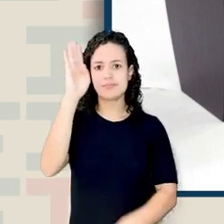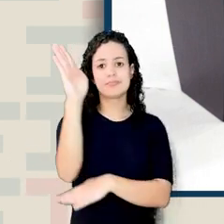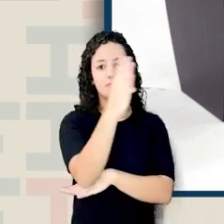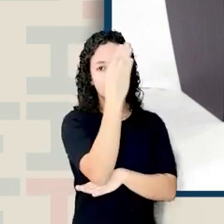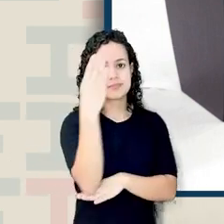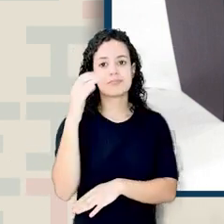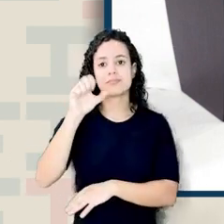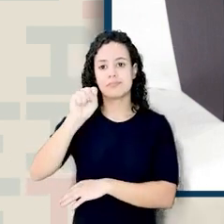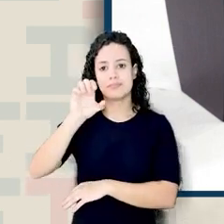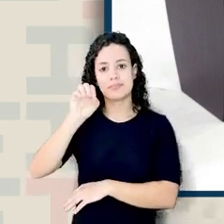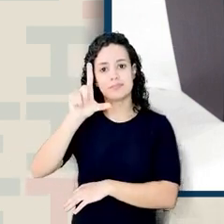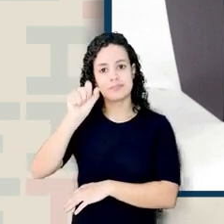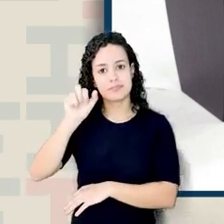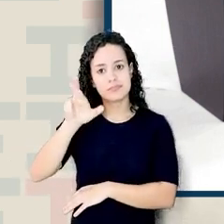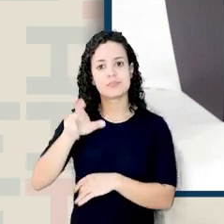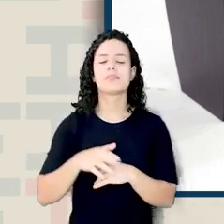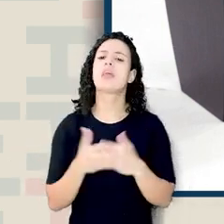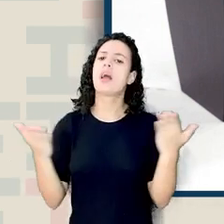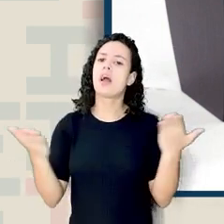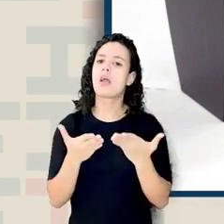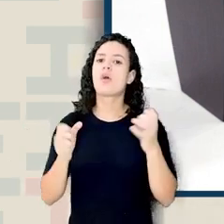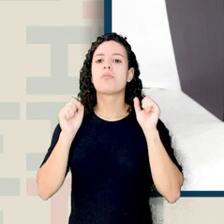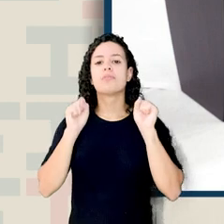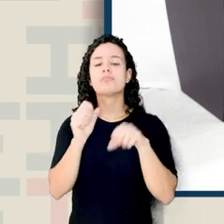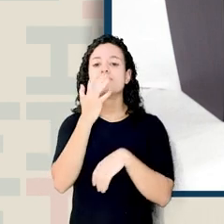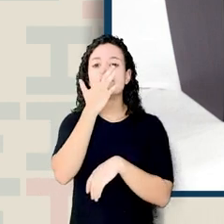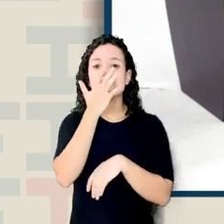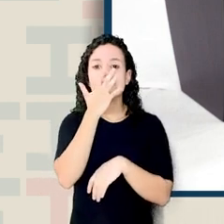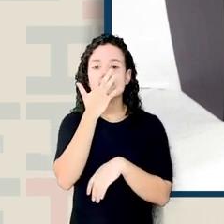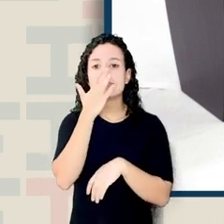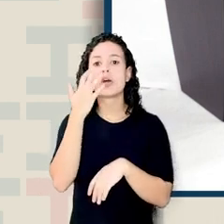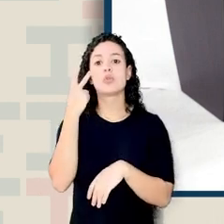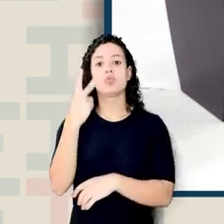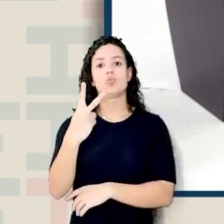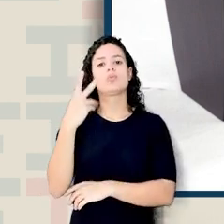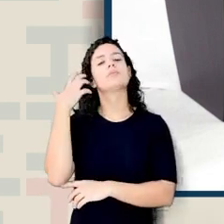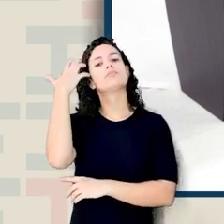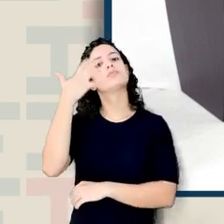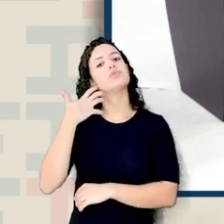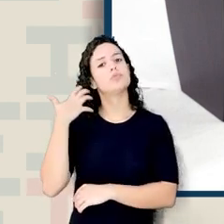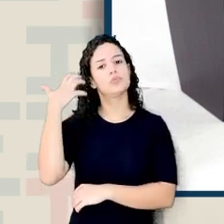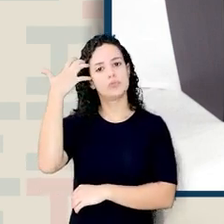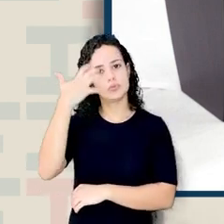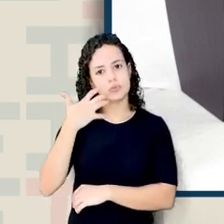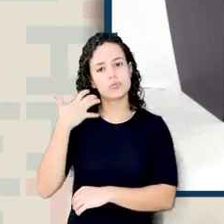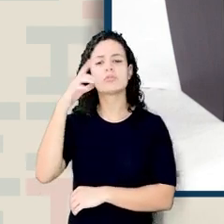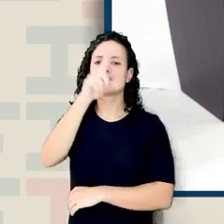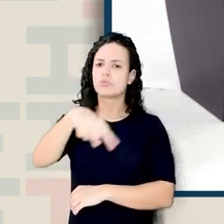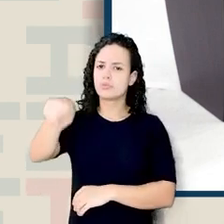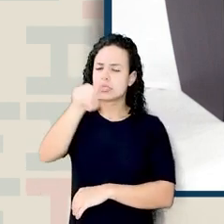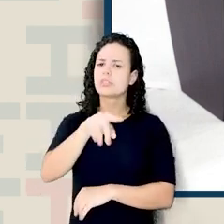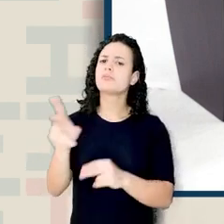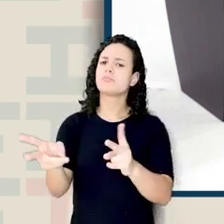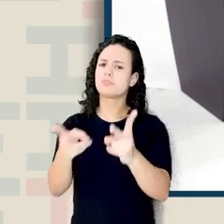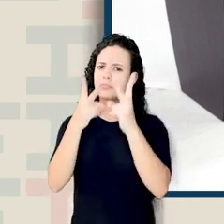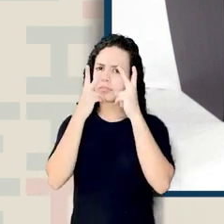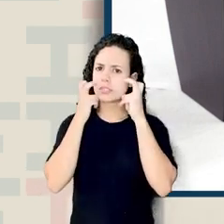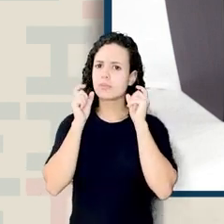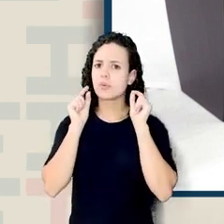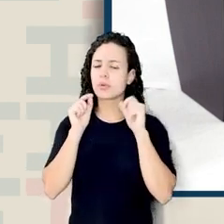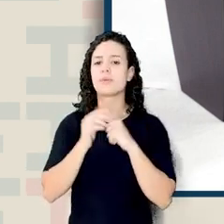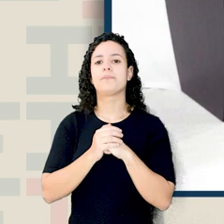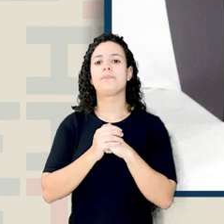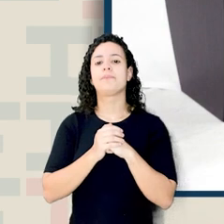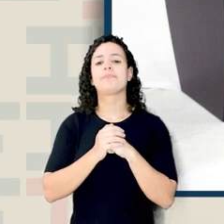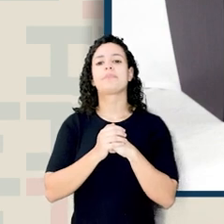maracatu solar. Vamos agora poder apreciar 2 loas onde vocês vão poder observar na